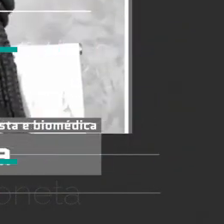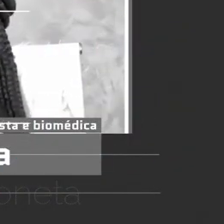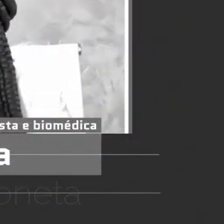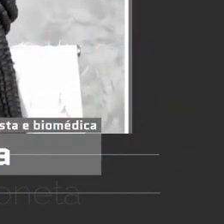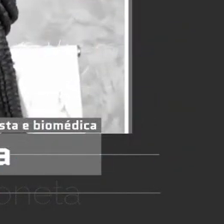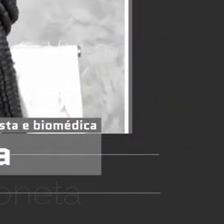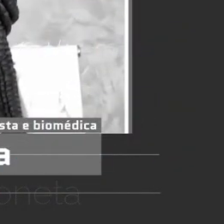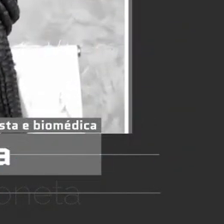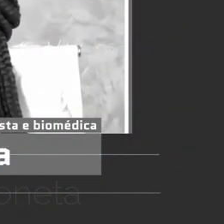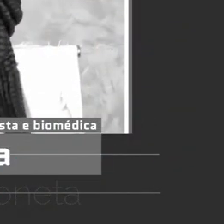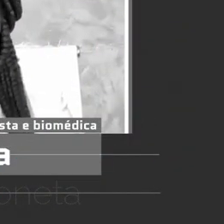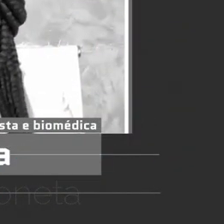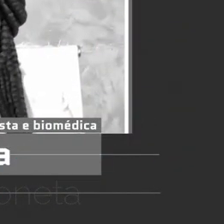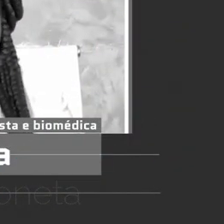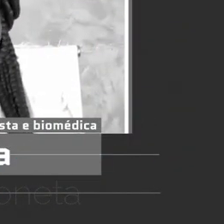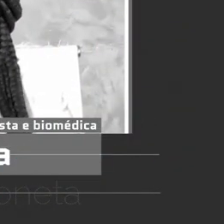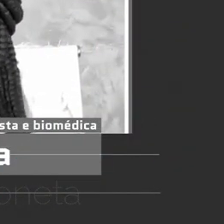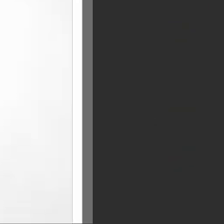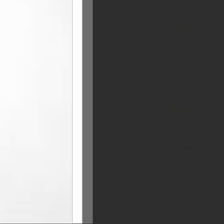Música